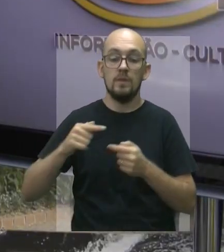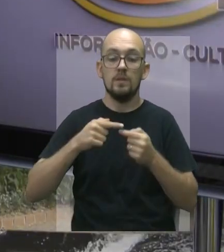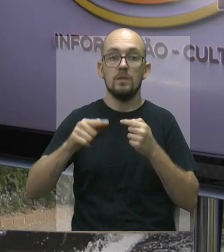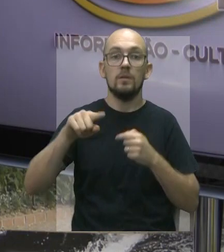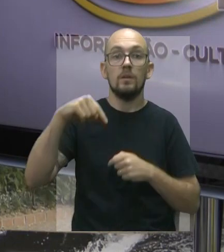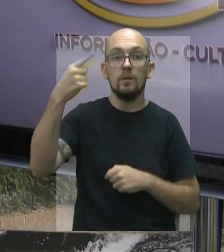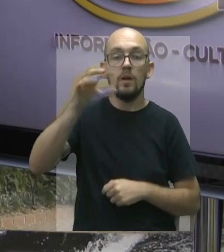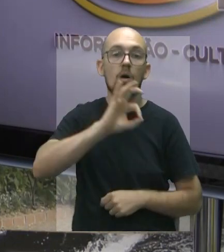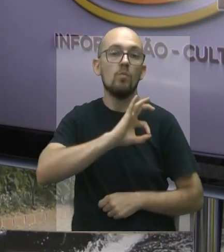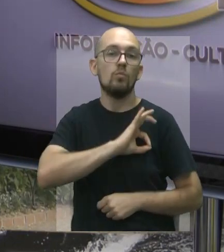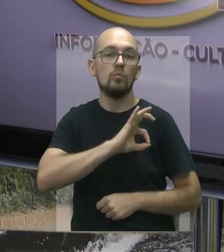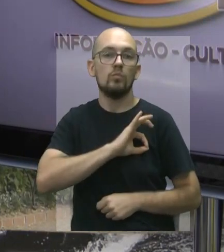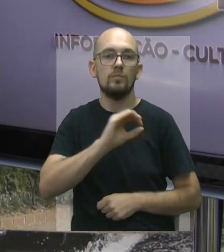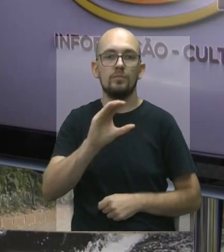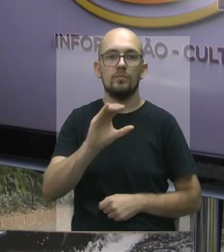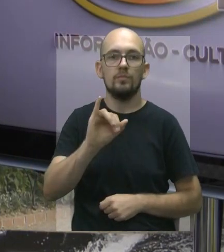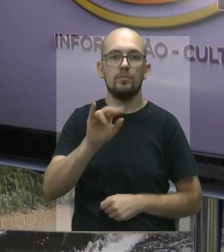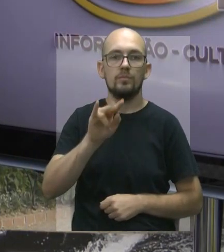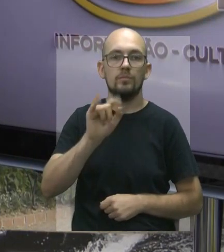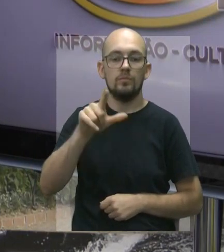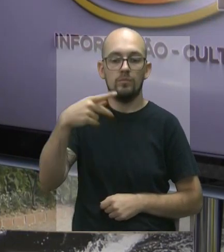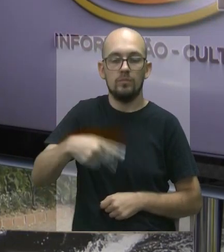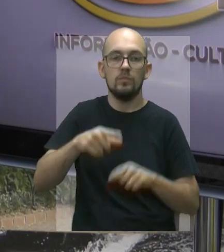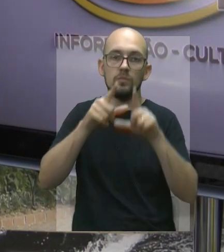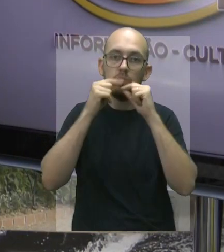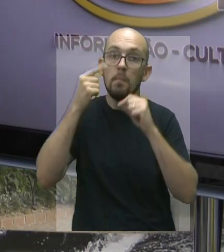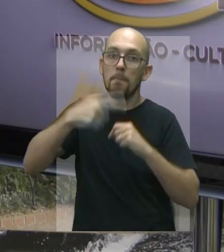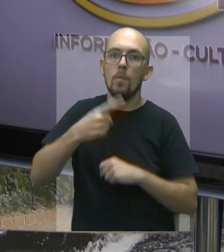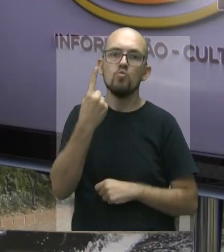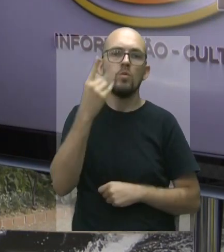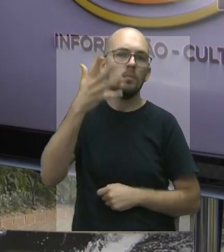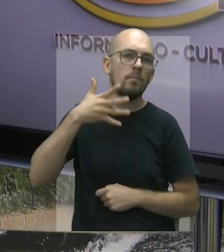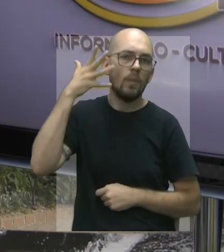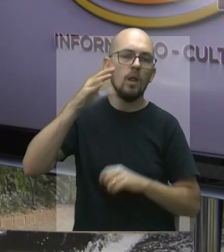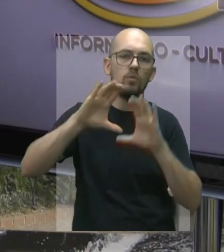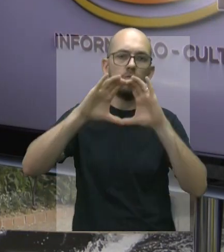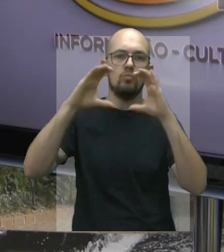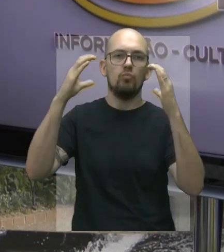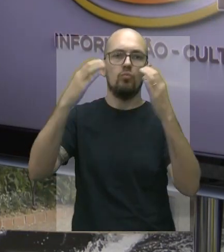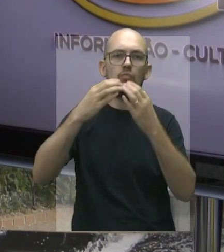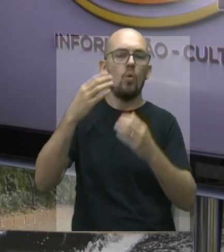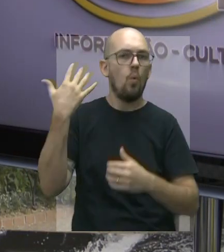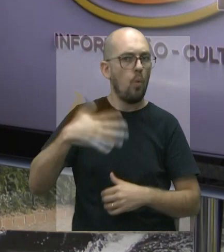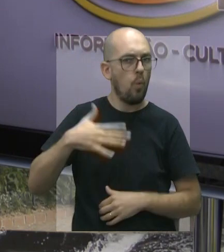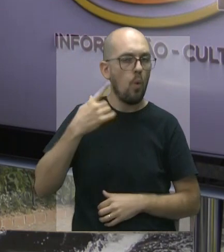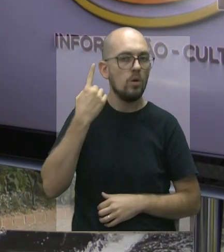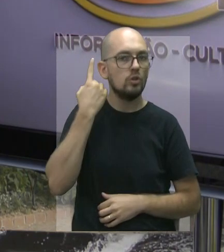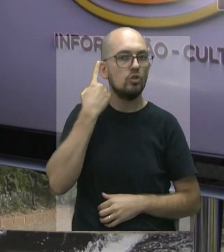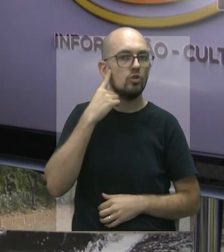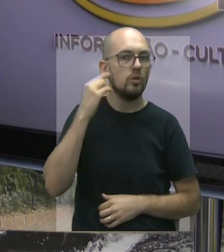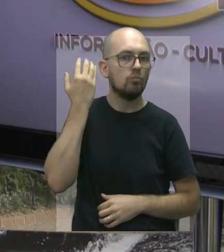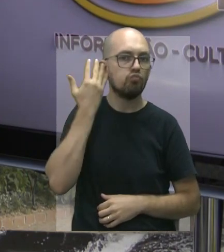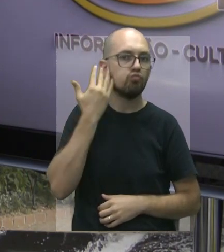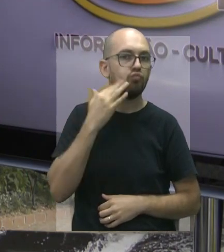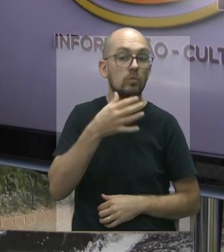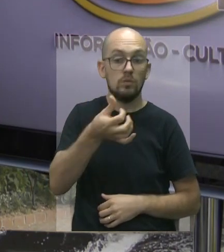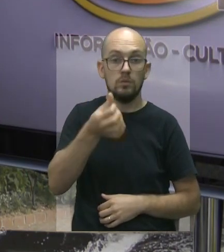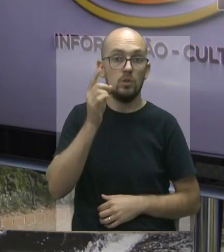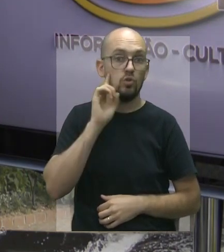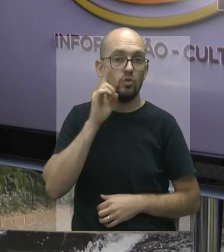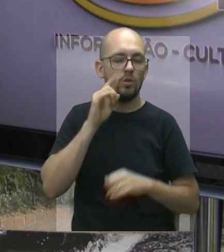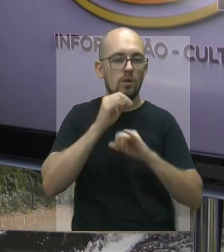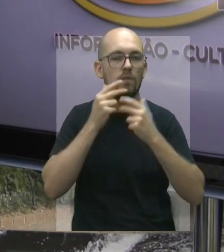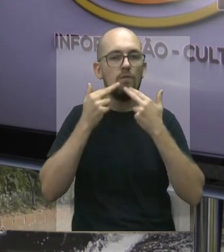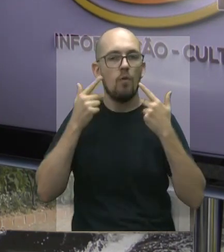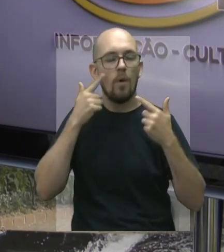Polícia Civil aqui de Jaú realiza mais um congresso. Serão 6 dias de atividades com muita novidade.